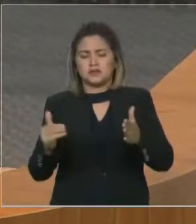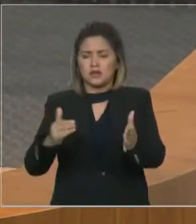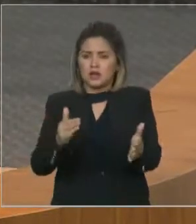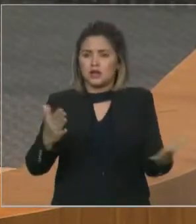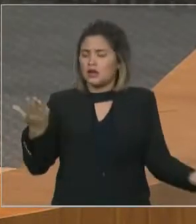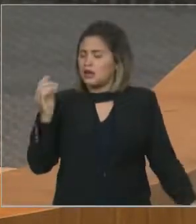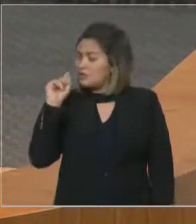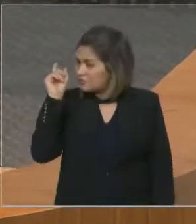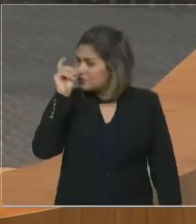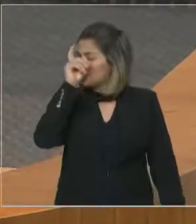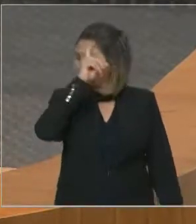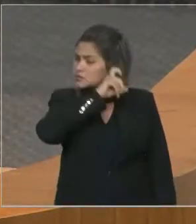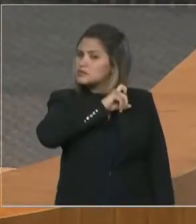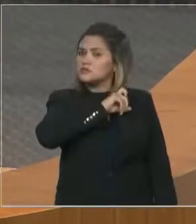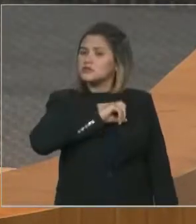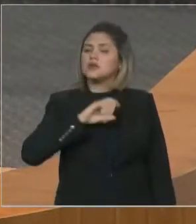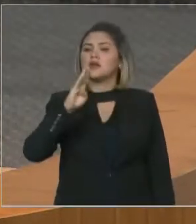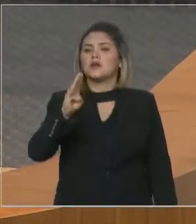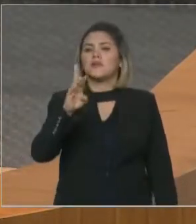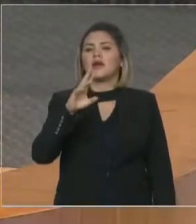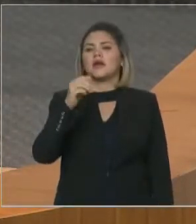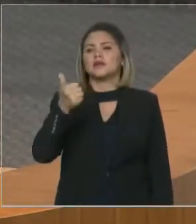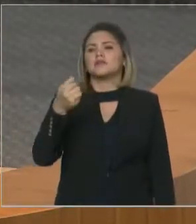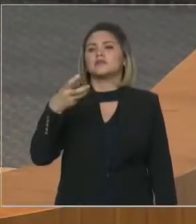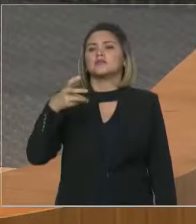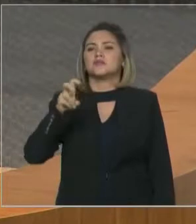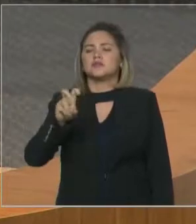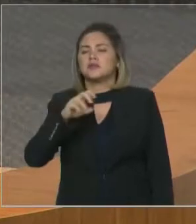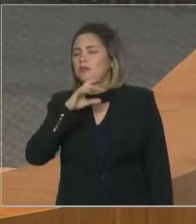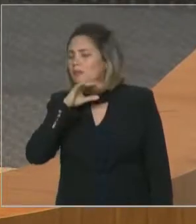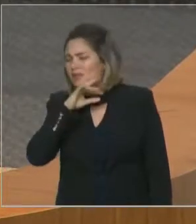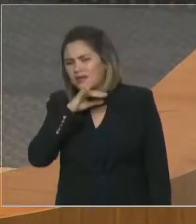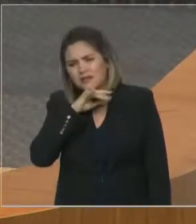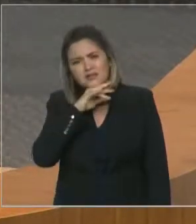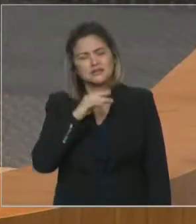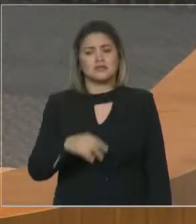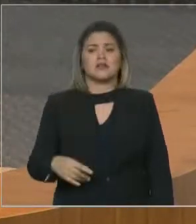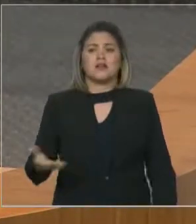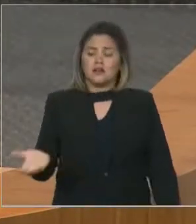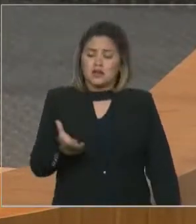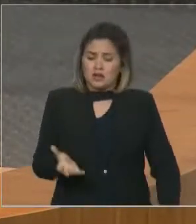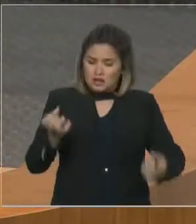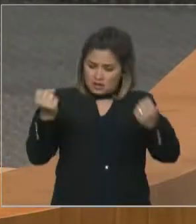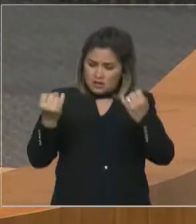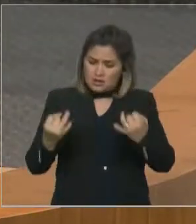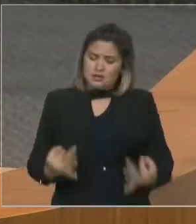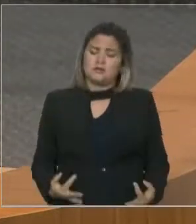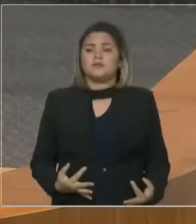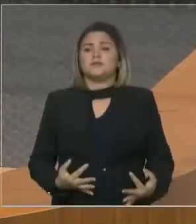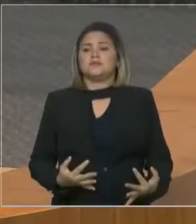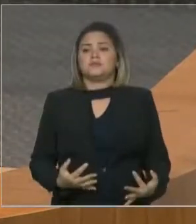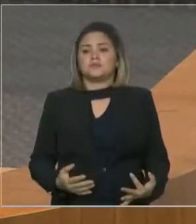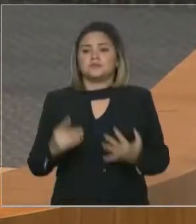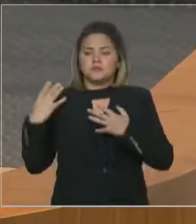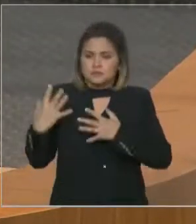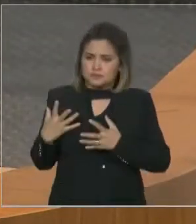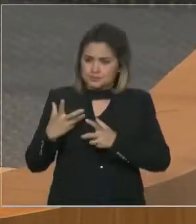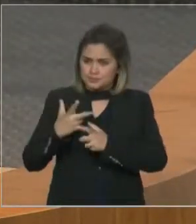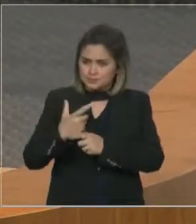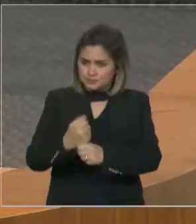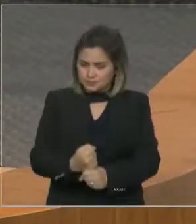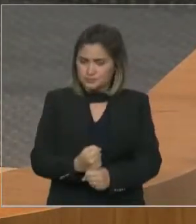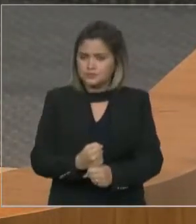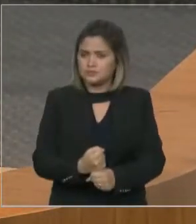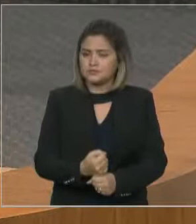BR-135 não tem mais condição de andar. Nós queremos uma explicação para que seja revisto